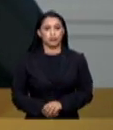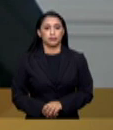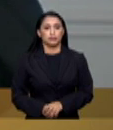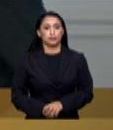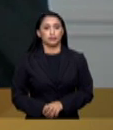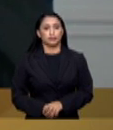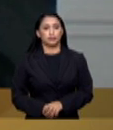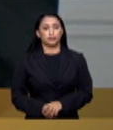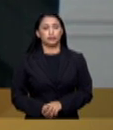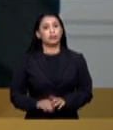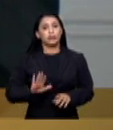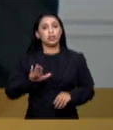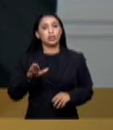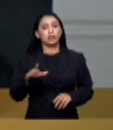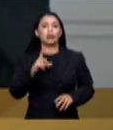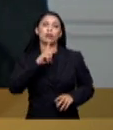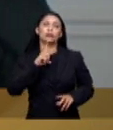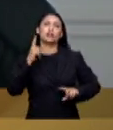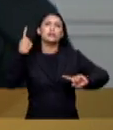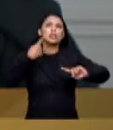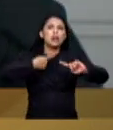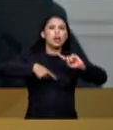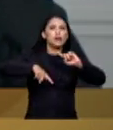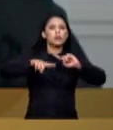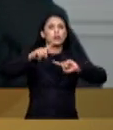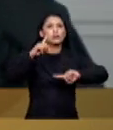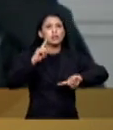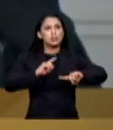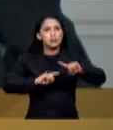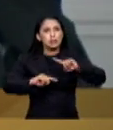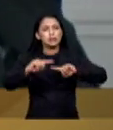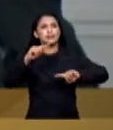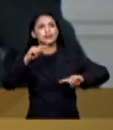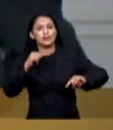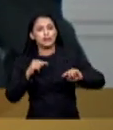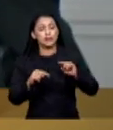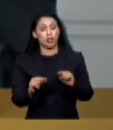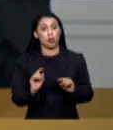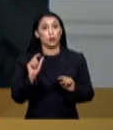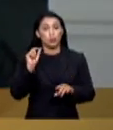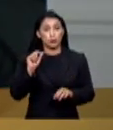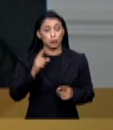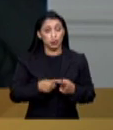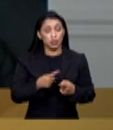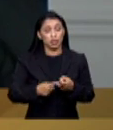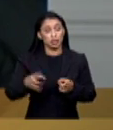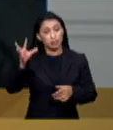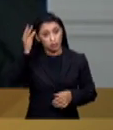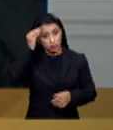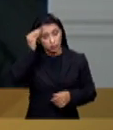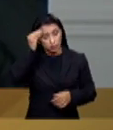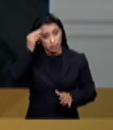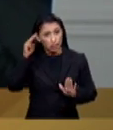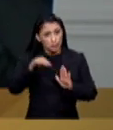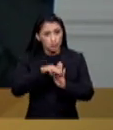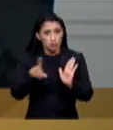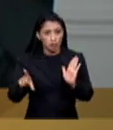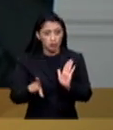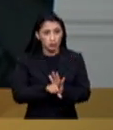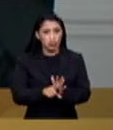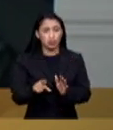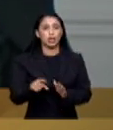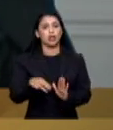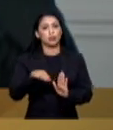houve essa evolução no entendimento de que, presentes os requisitos ensejadores da medida liminar em mandato